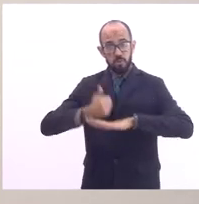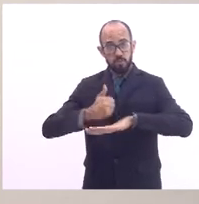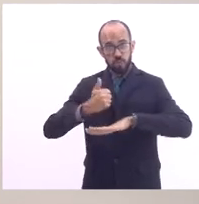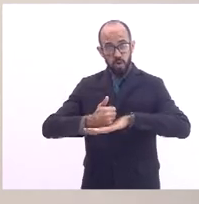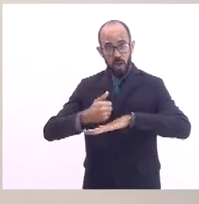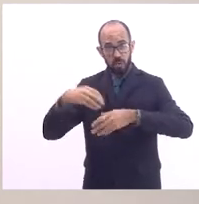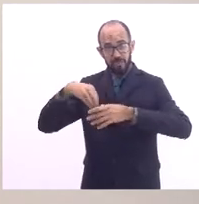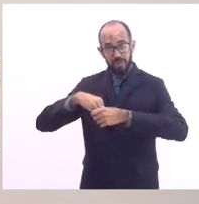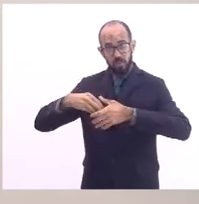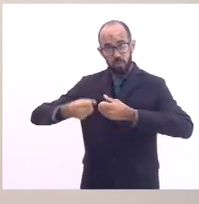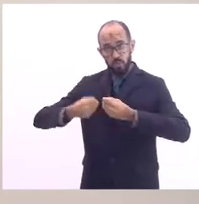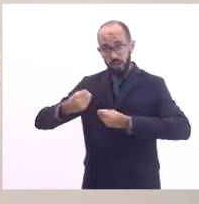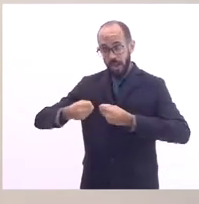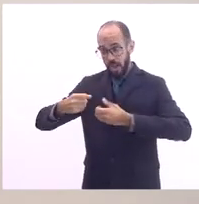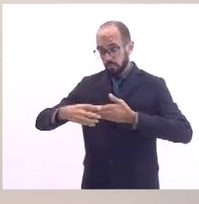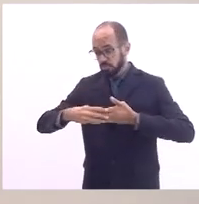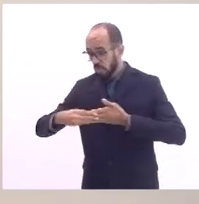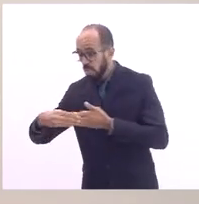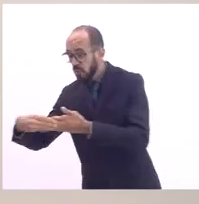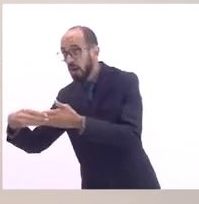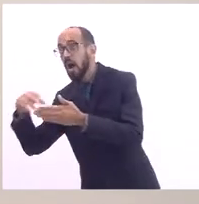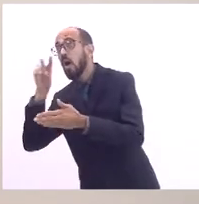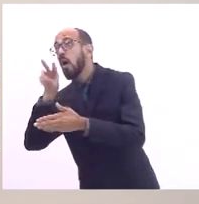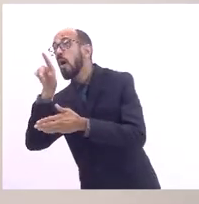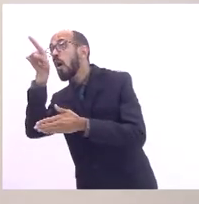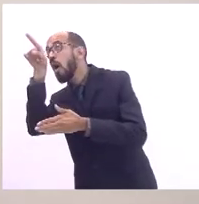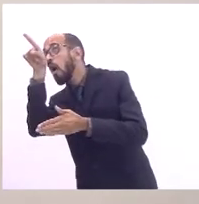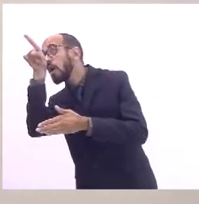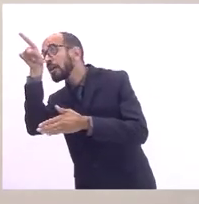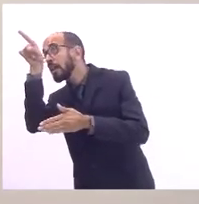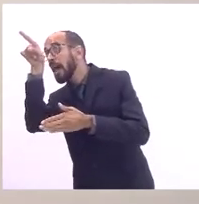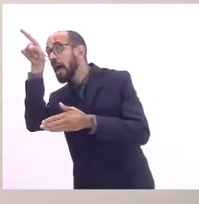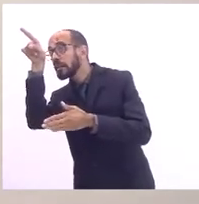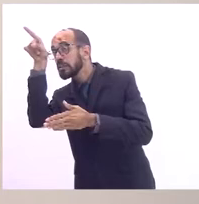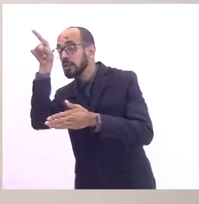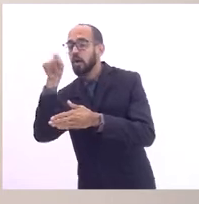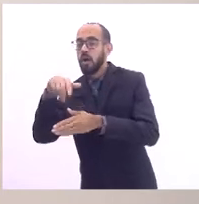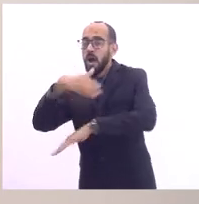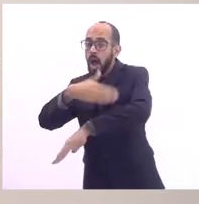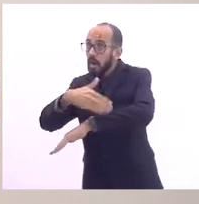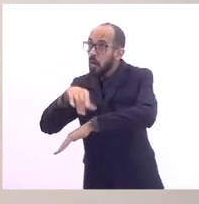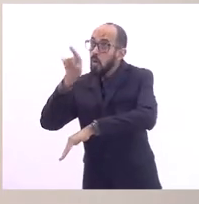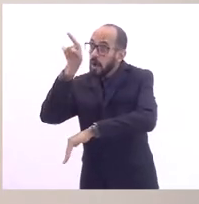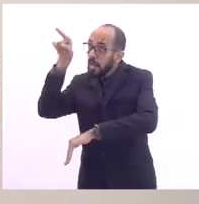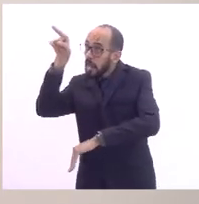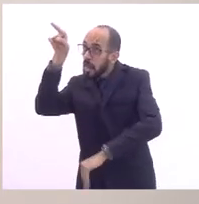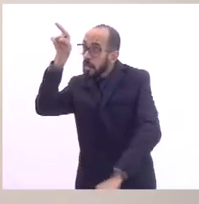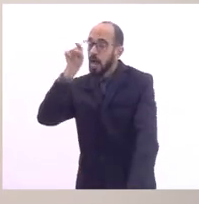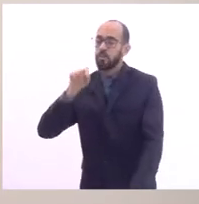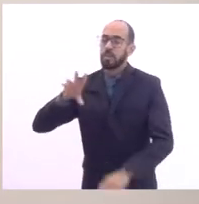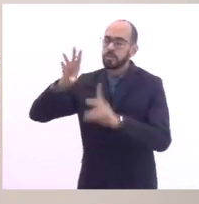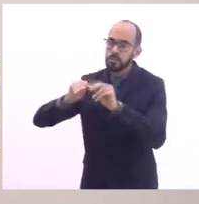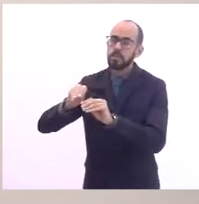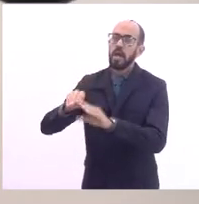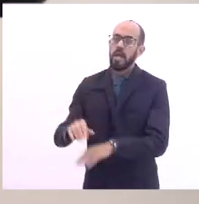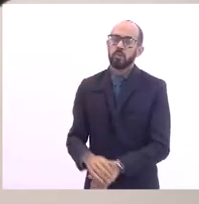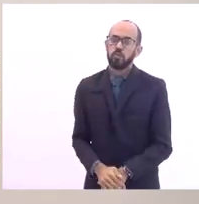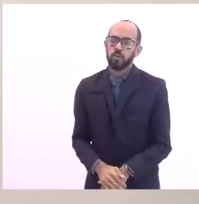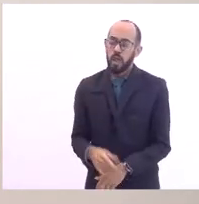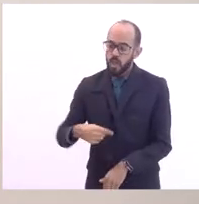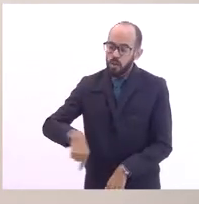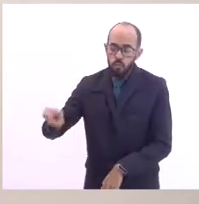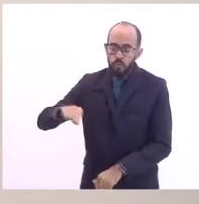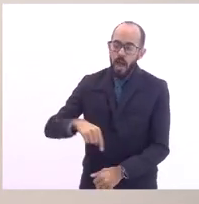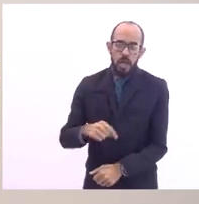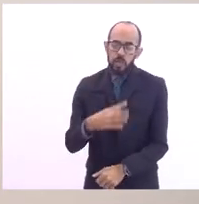carro, no local, olha, o transformador que está com a chave desligada é ali, na rua tal. Porque não corre o trecho.